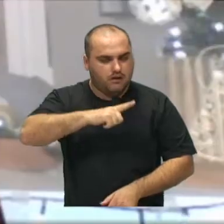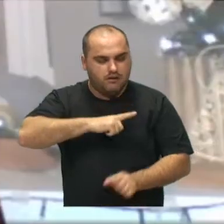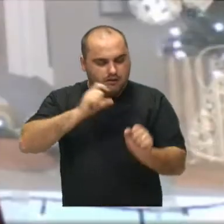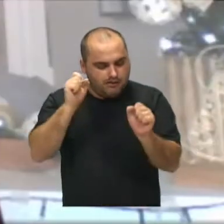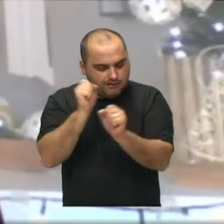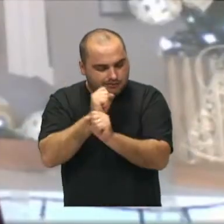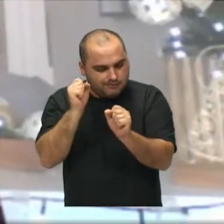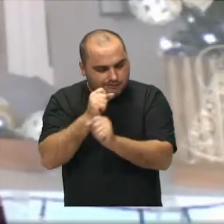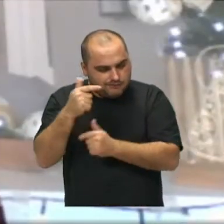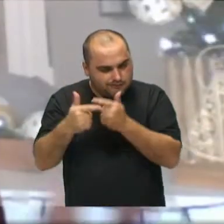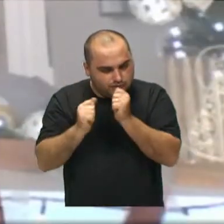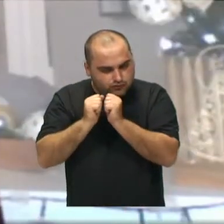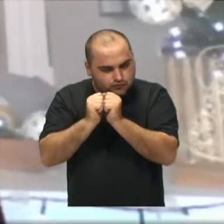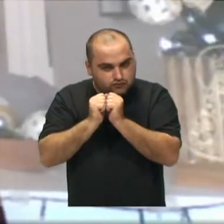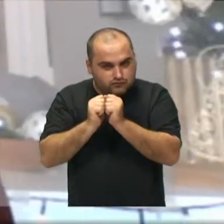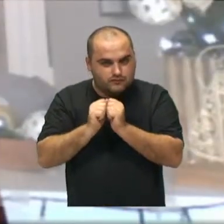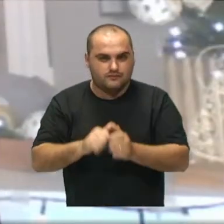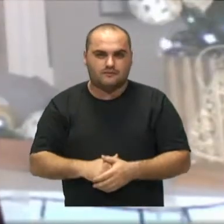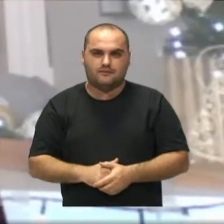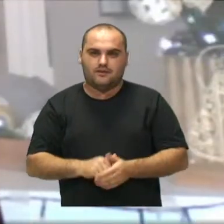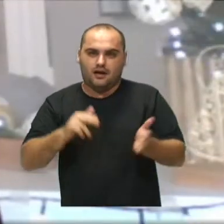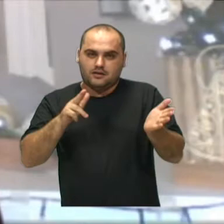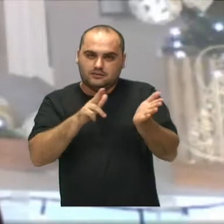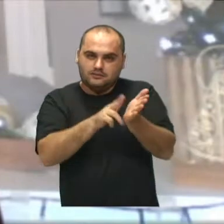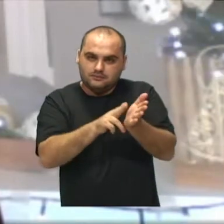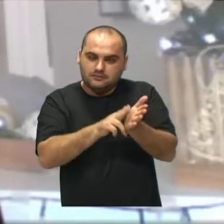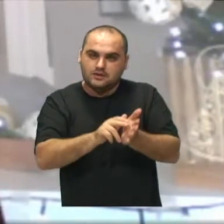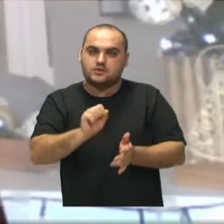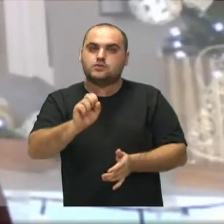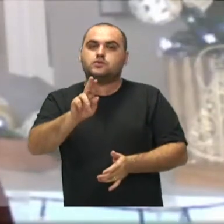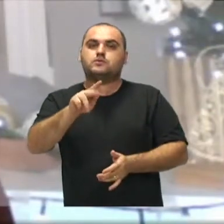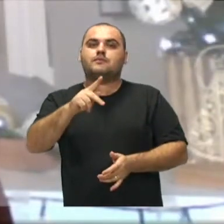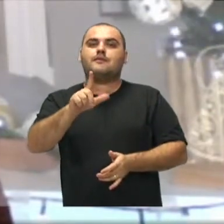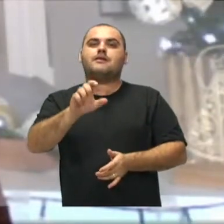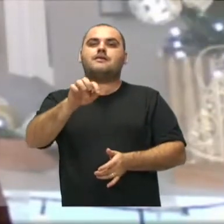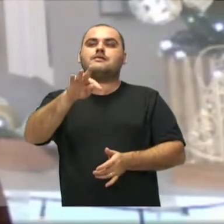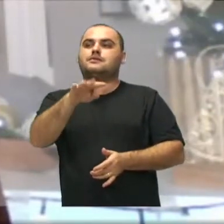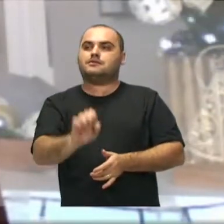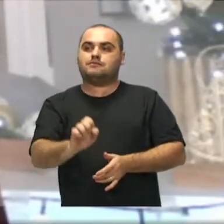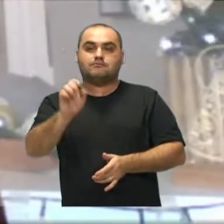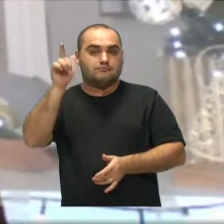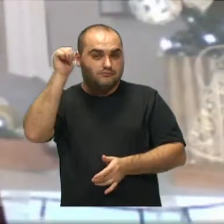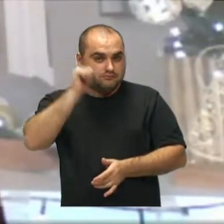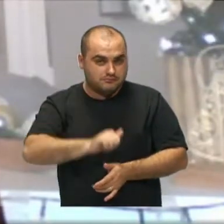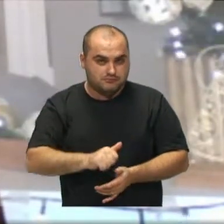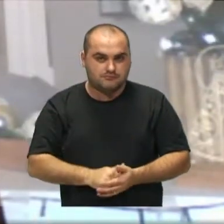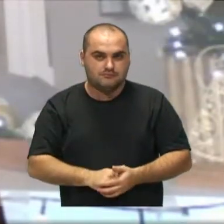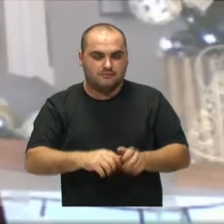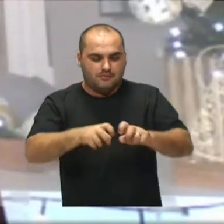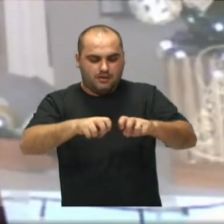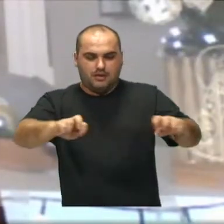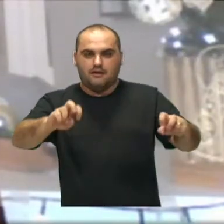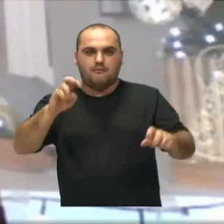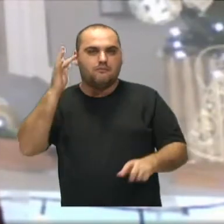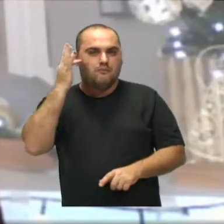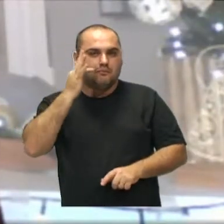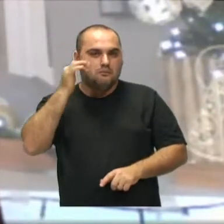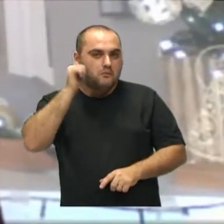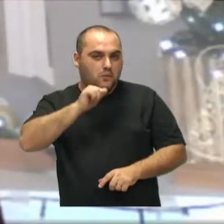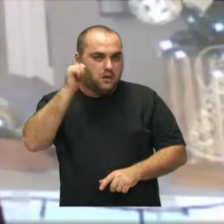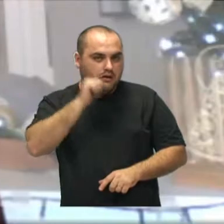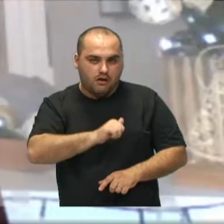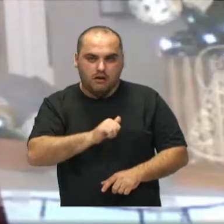trabalhar junto com elas. Eu espero que ainda assuma alguma suplente mulher aí também. Gostaria muito de fazer a bancada feminina, acho importante. Tive